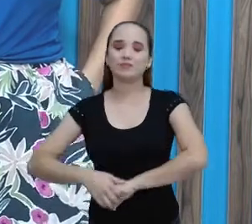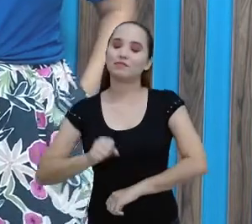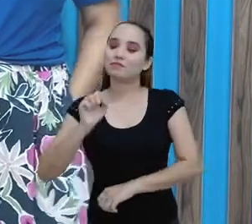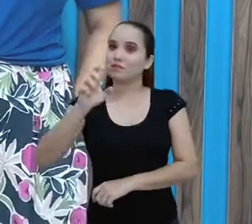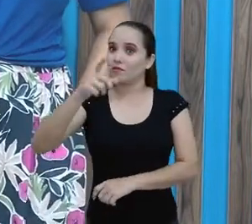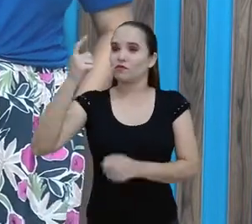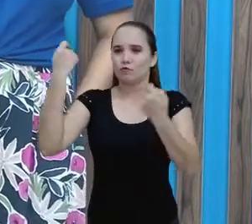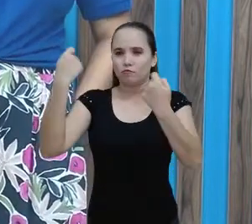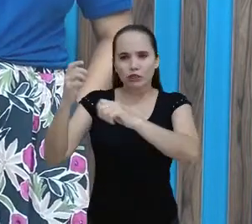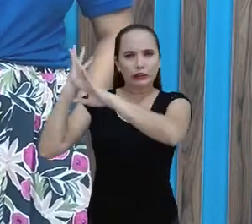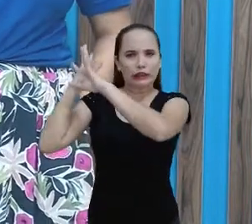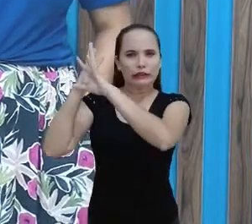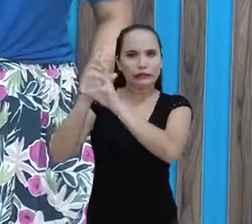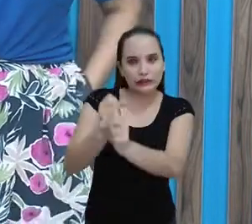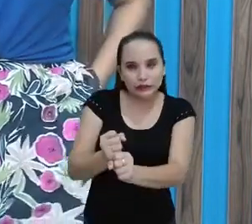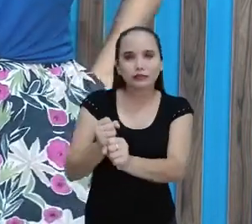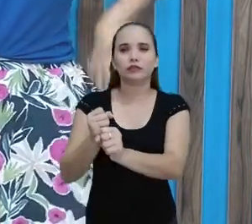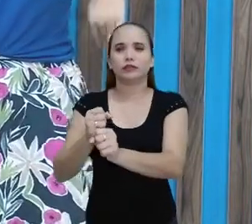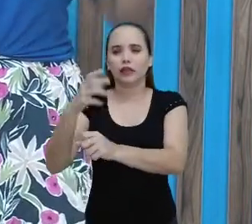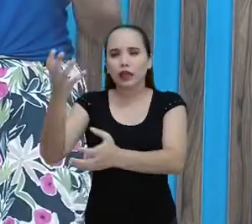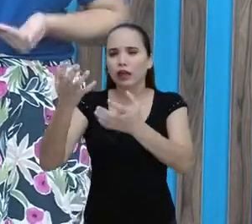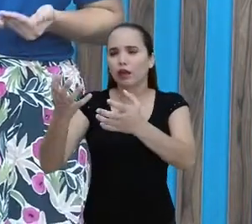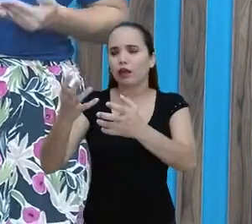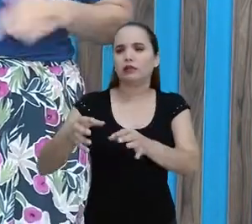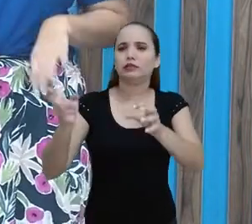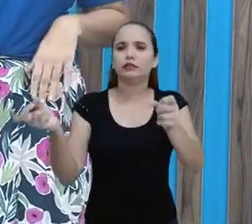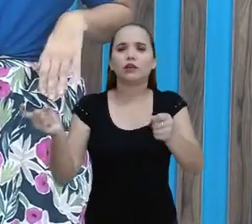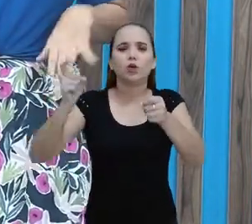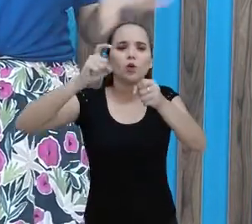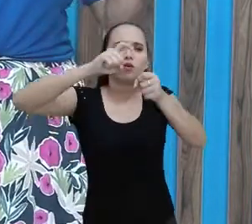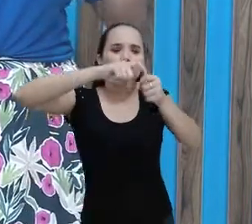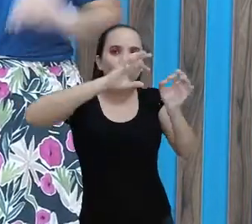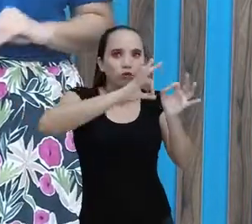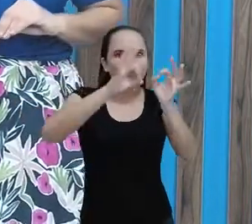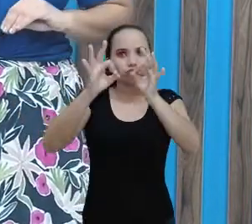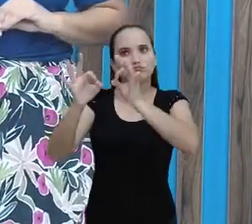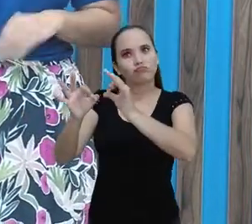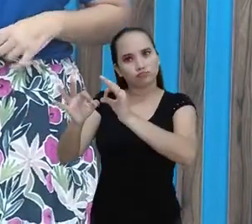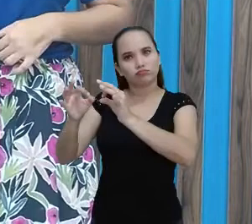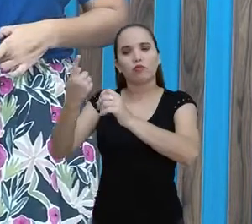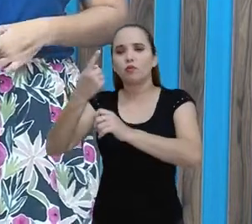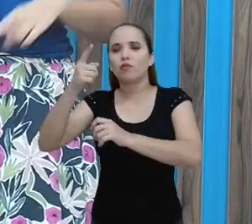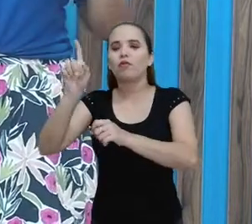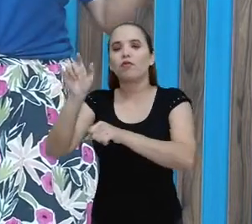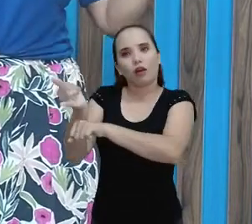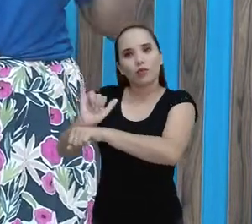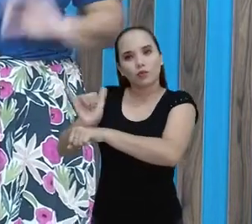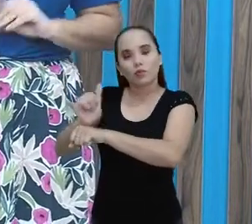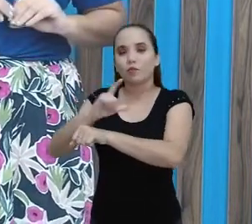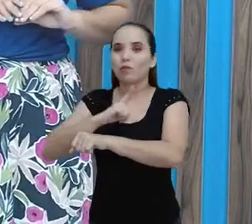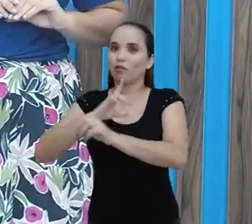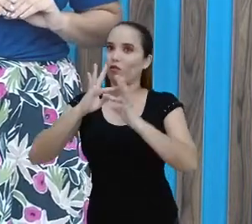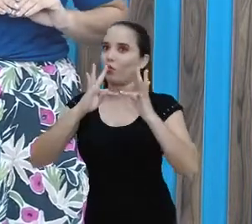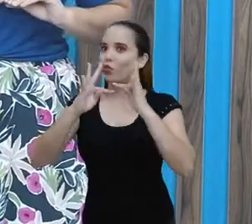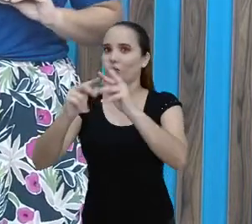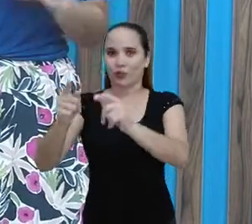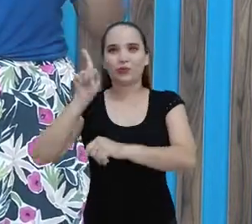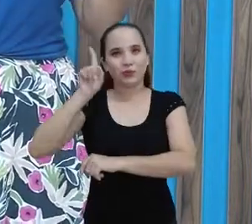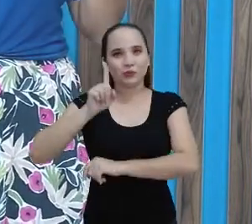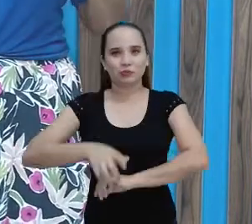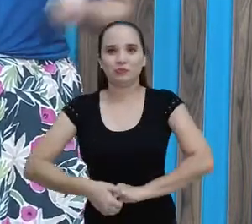precisarem revisar alguma coisa, quiserem revisitar, vão lá, que tem tudo no nosso canal, tá